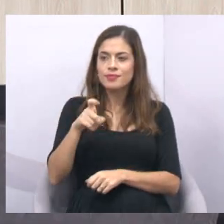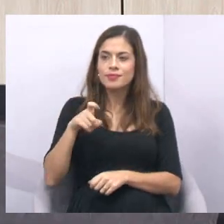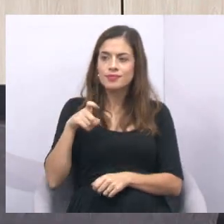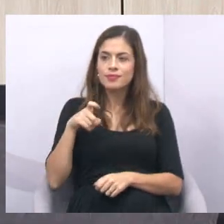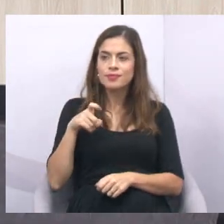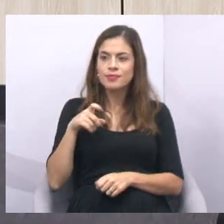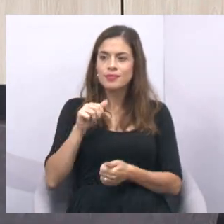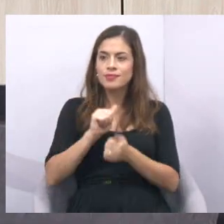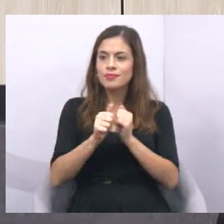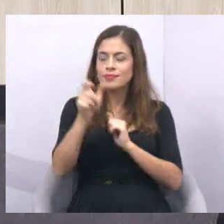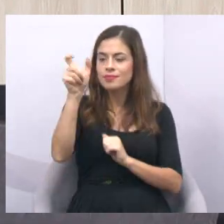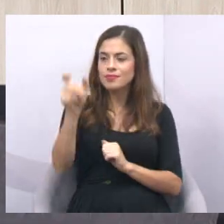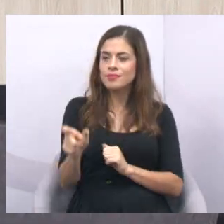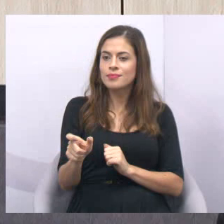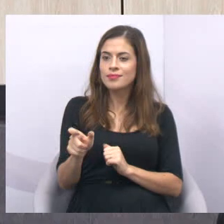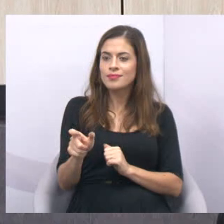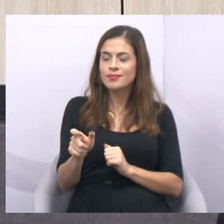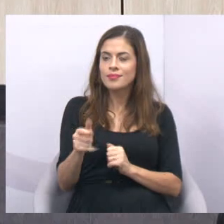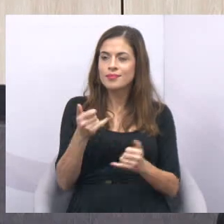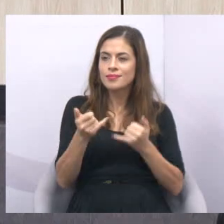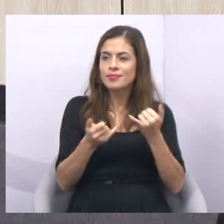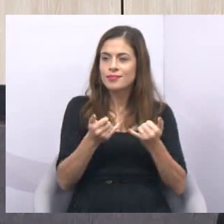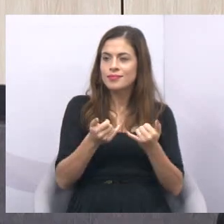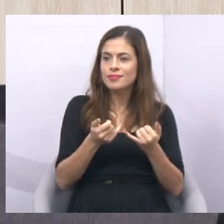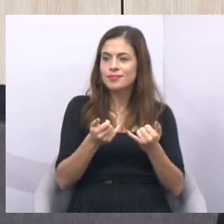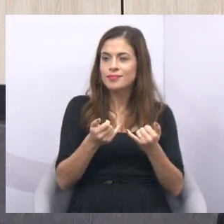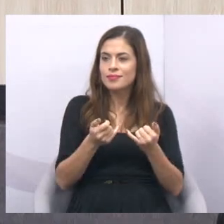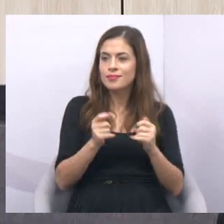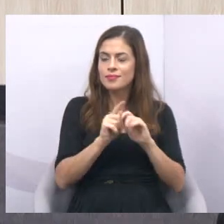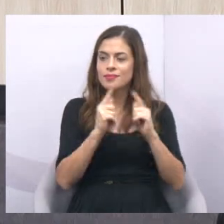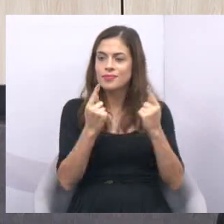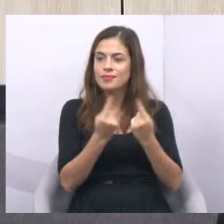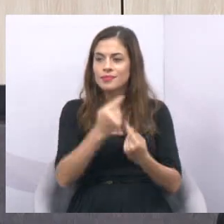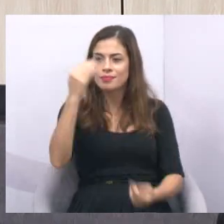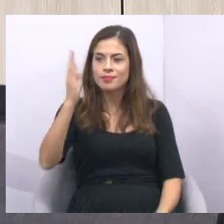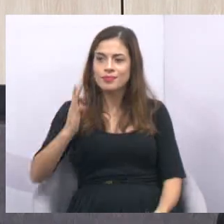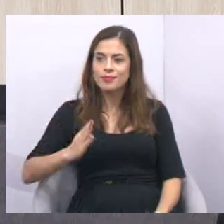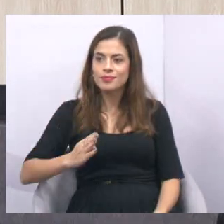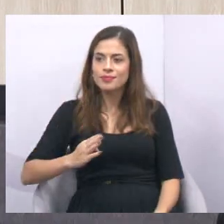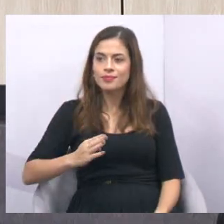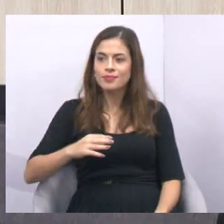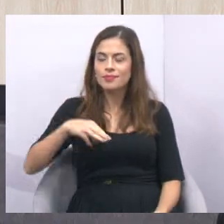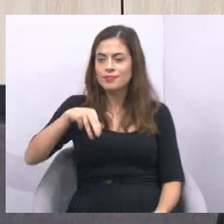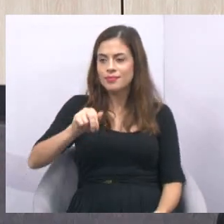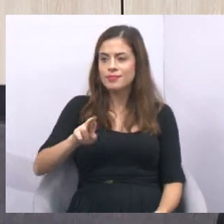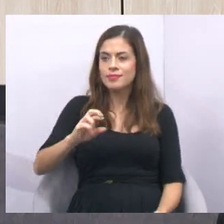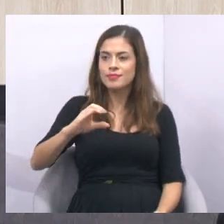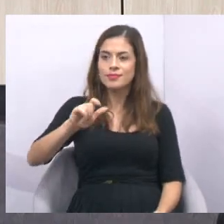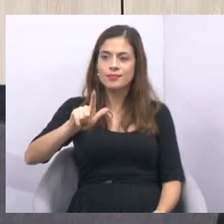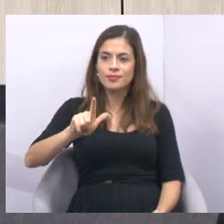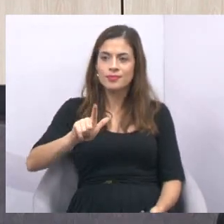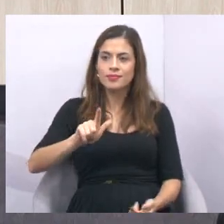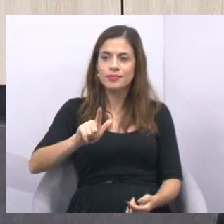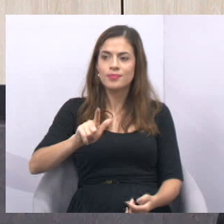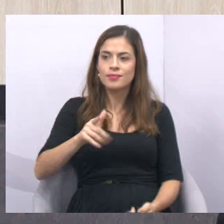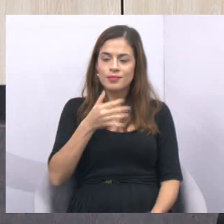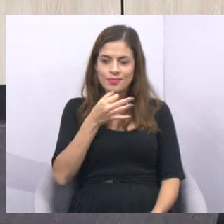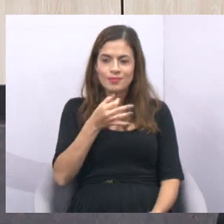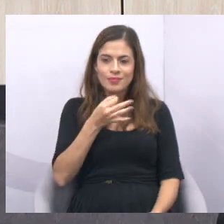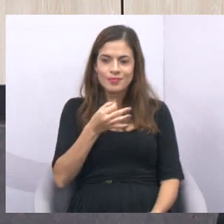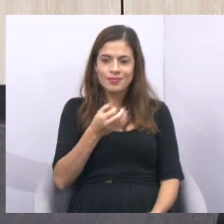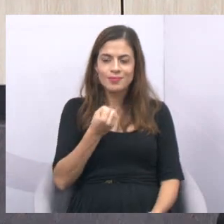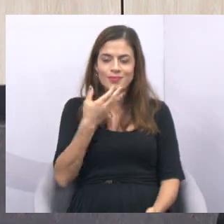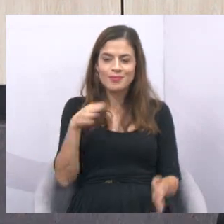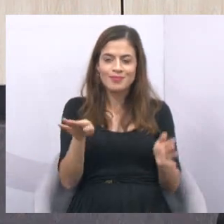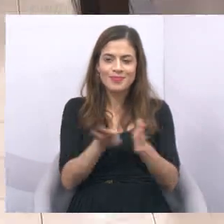ex-atleta, grande jogador também, da Seleção Brasileira de Basquetebol, o senhor Marcel, para fazer também suas considerações. Seja